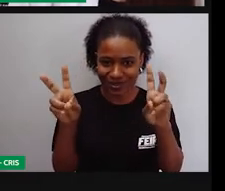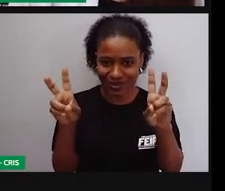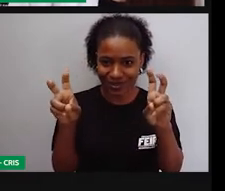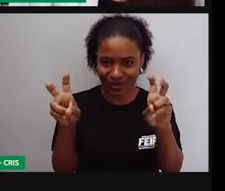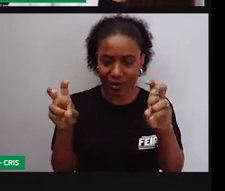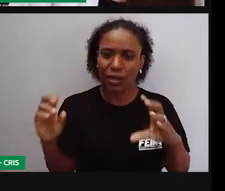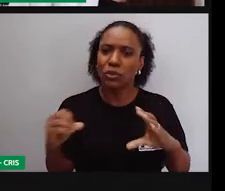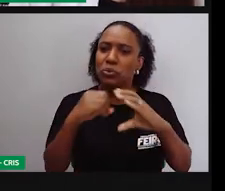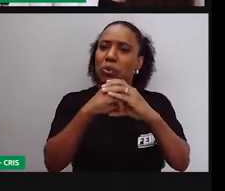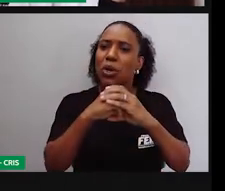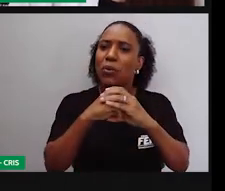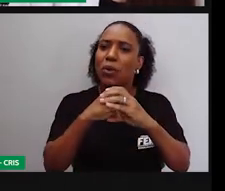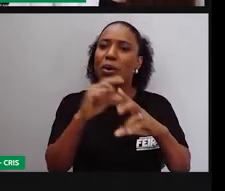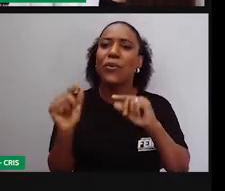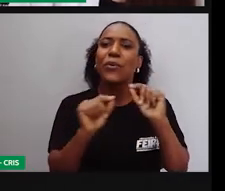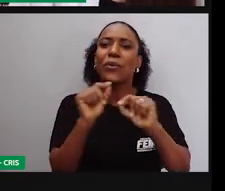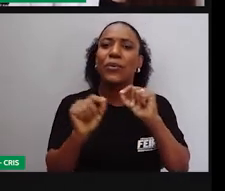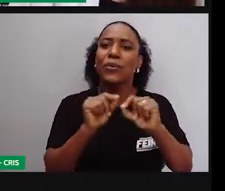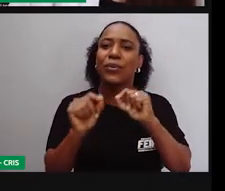é uma célula?